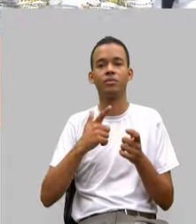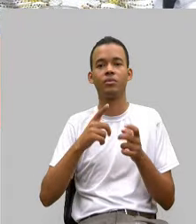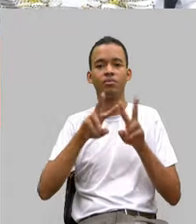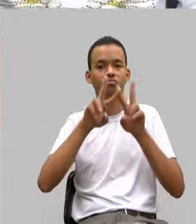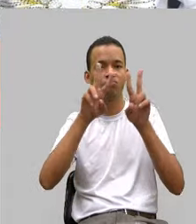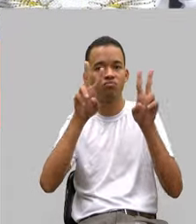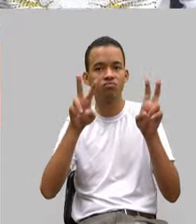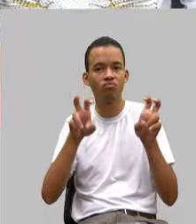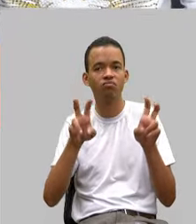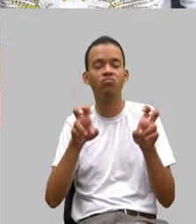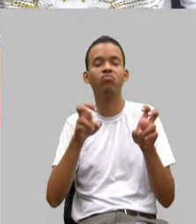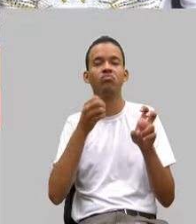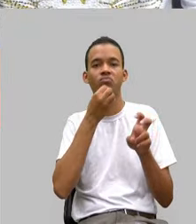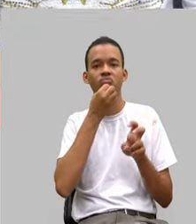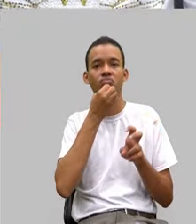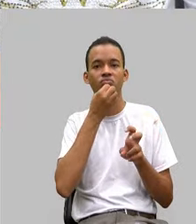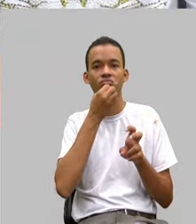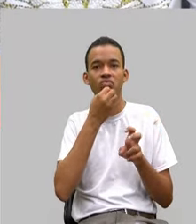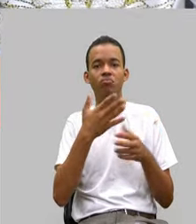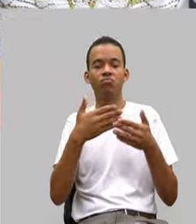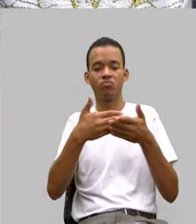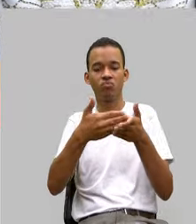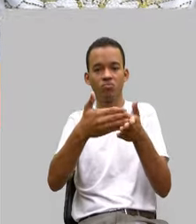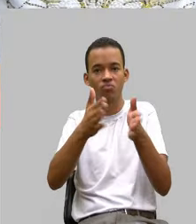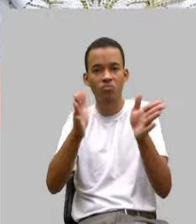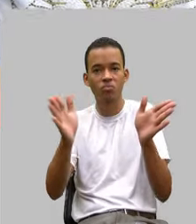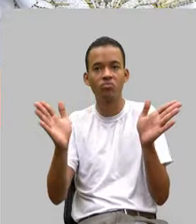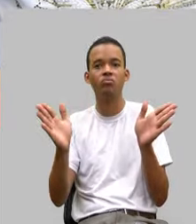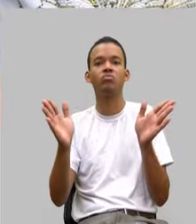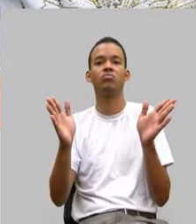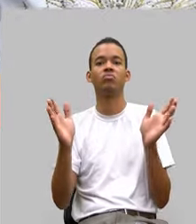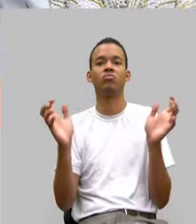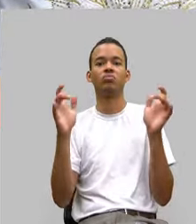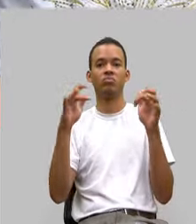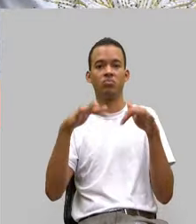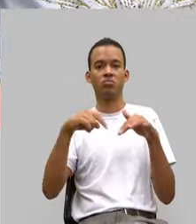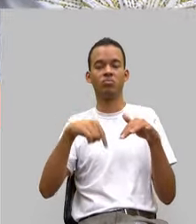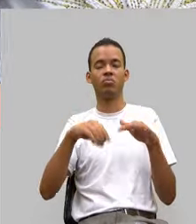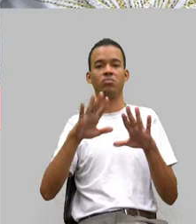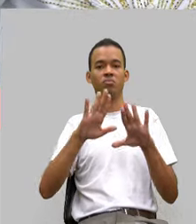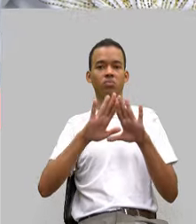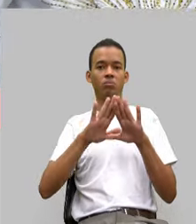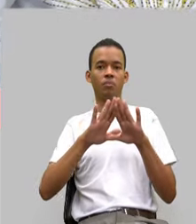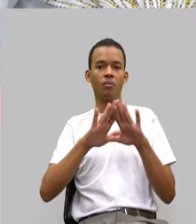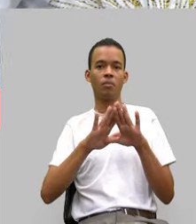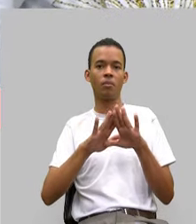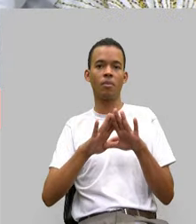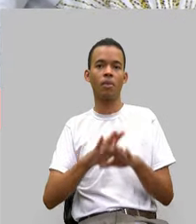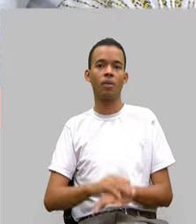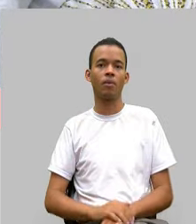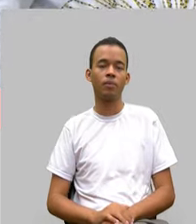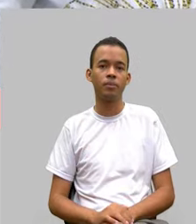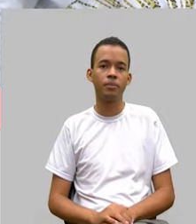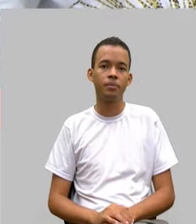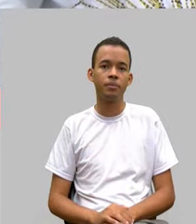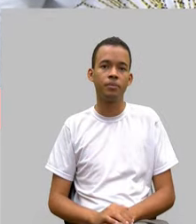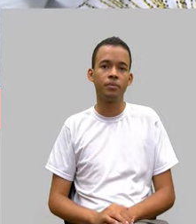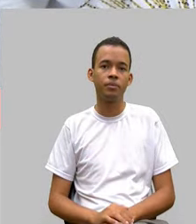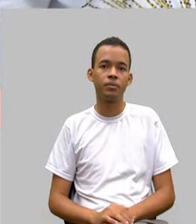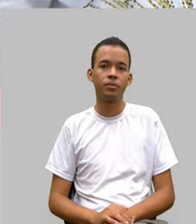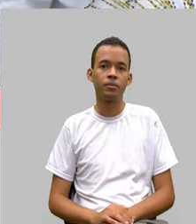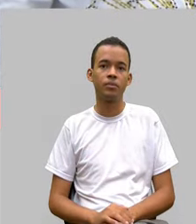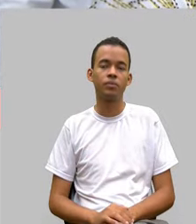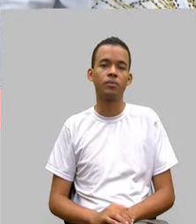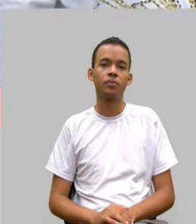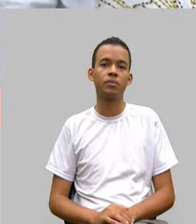uma é um é um é um evento muito mais importante aqui na assembleia e daí nós partimos para isso né temos aqui a presença